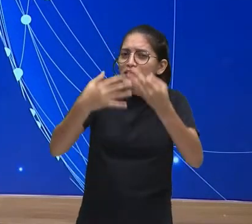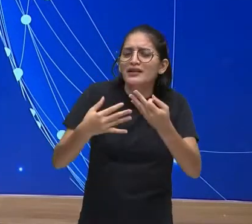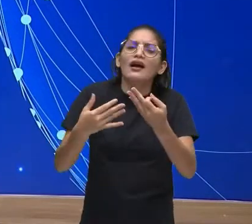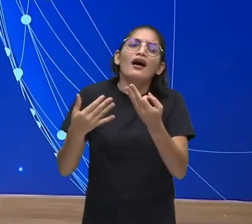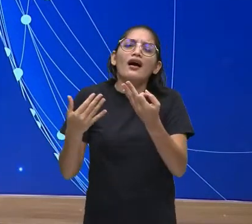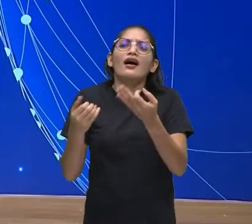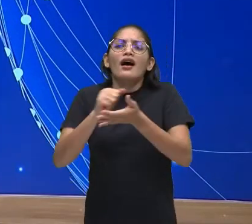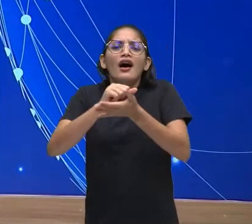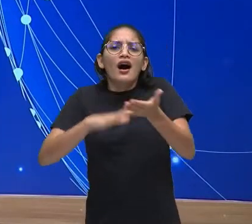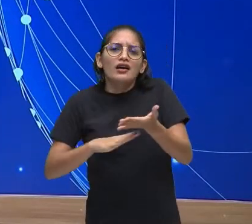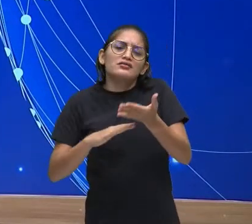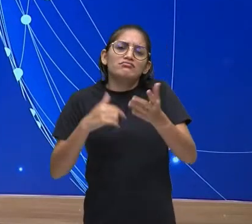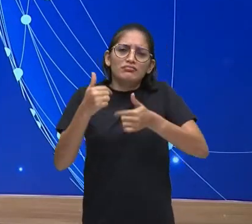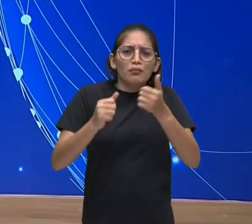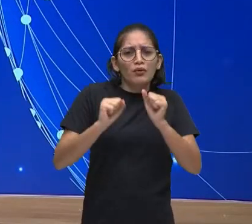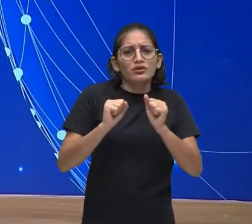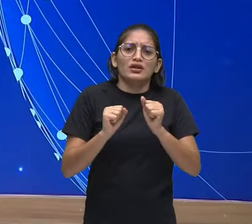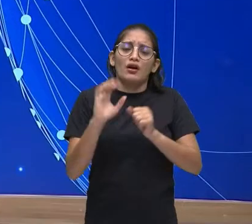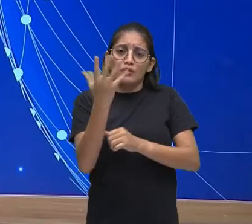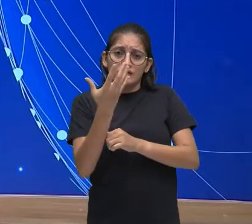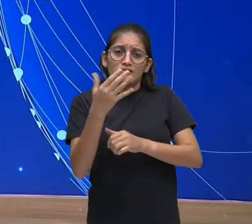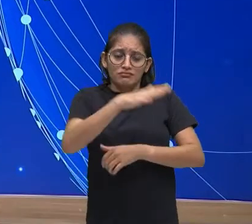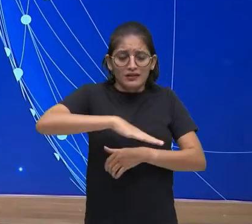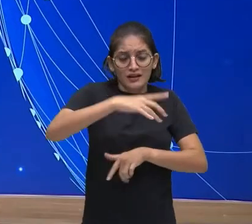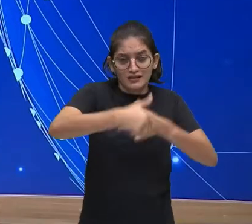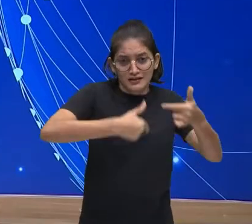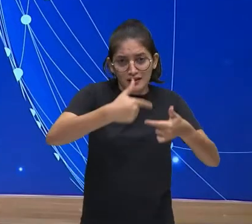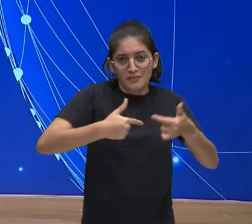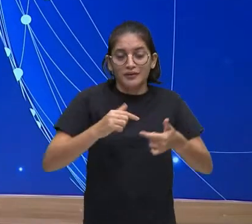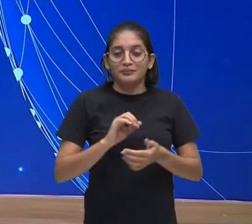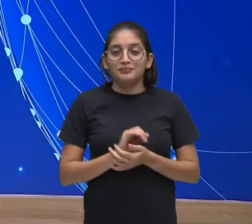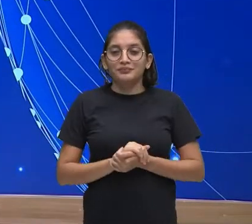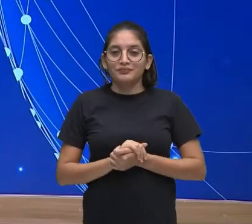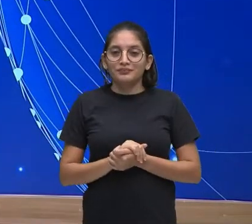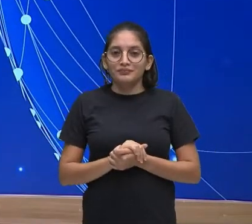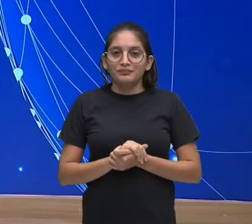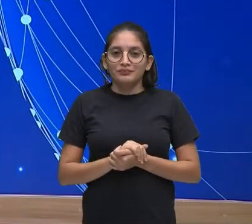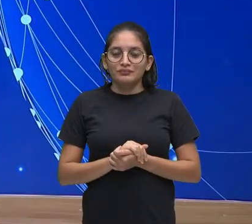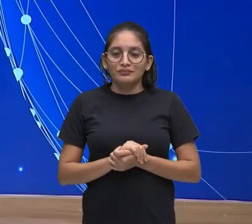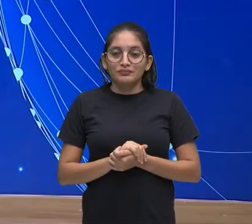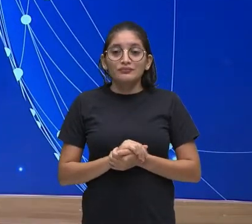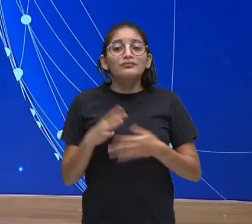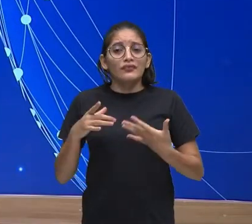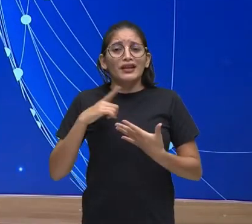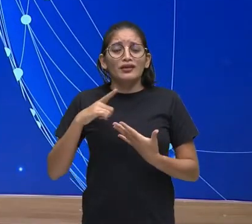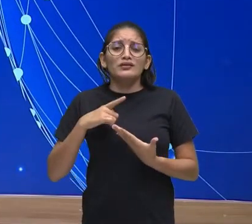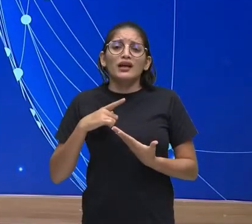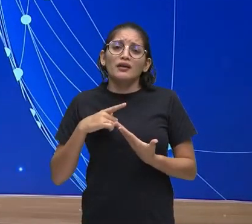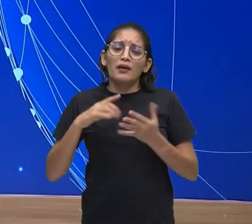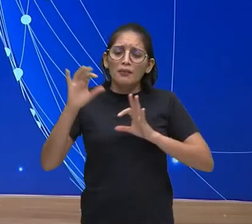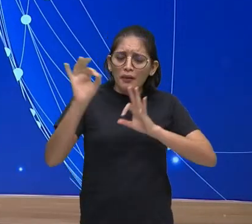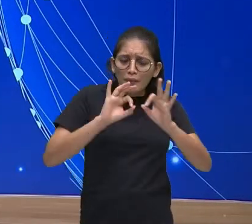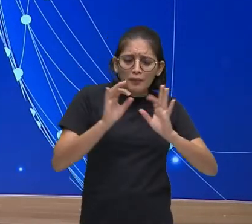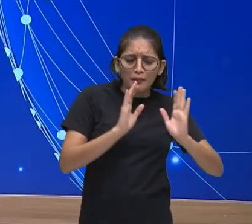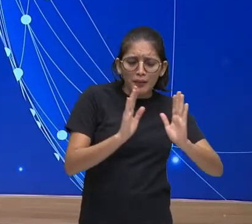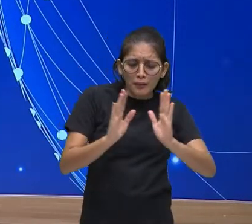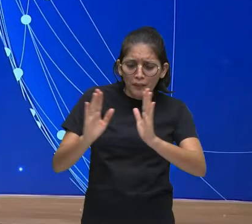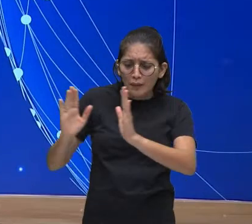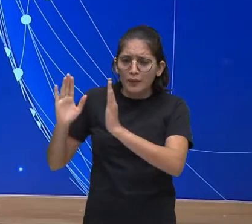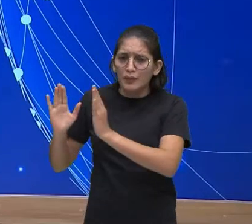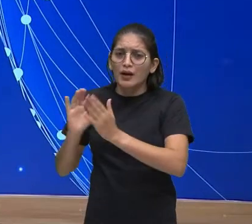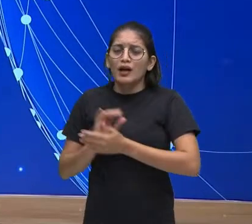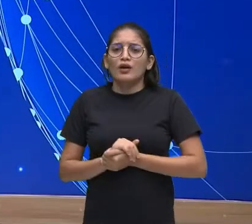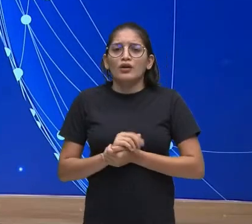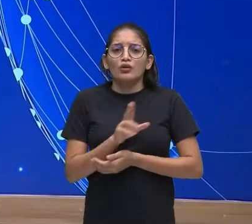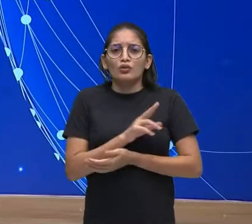possa executar no seu ambiente de trabalho, ok? E a gente até tem um bloco, um programa de atividades chamado